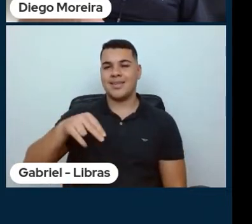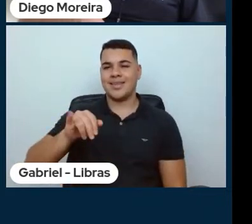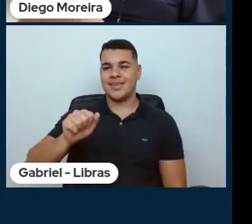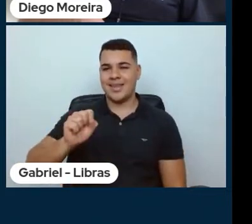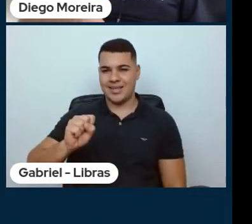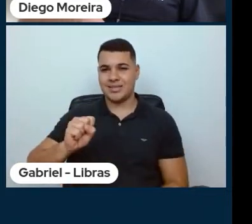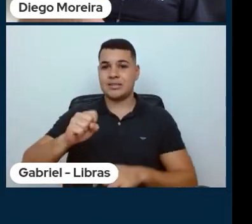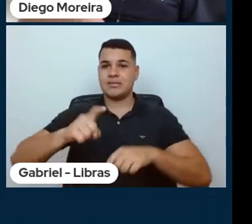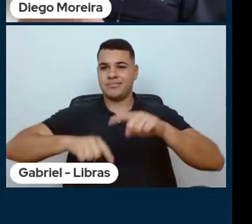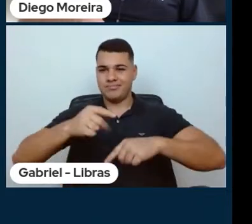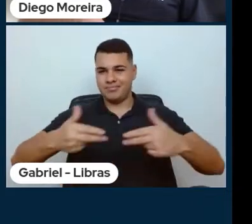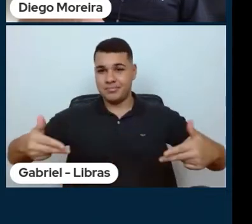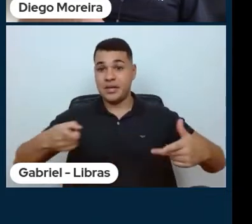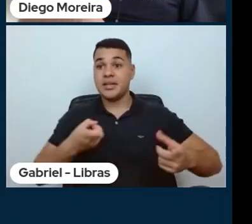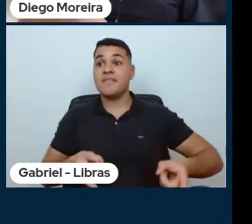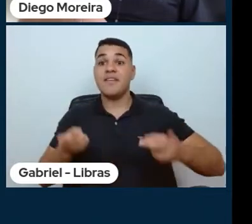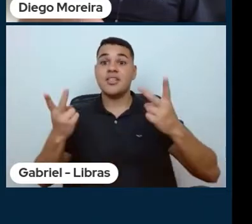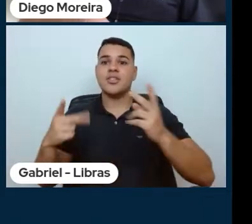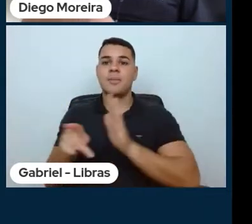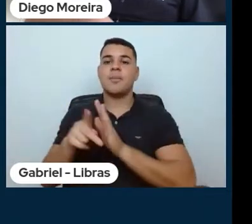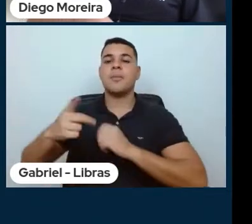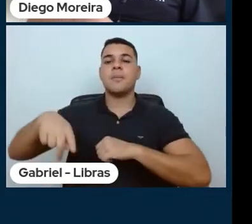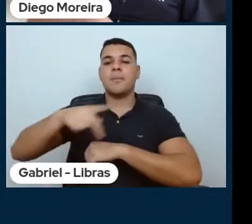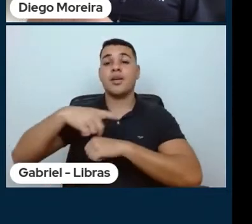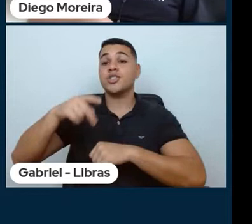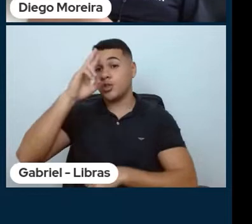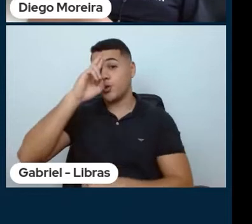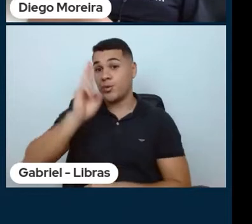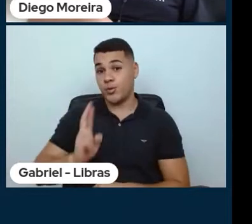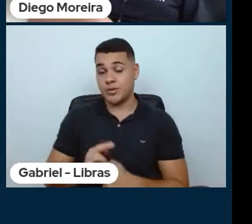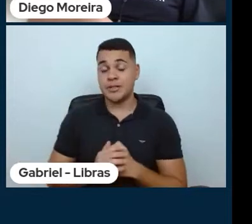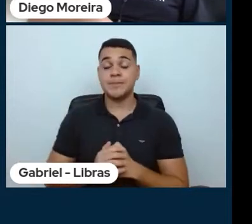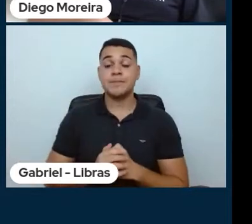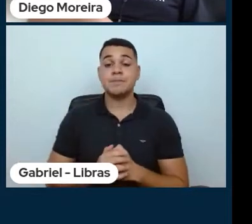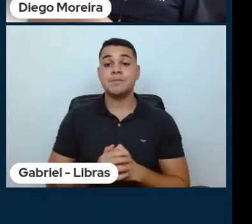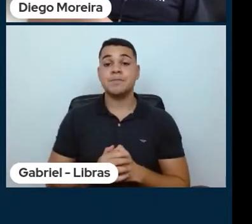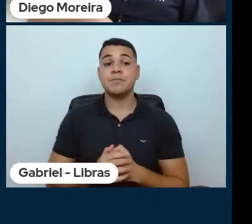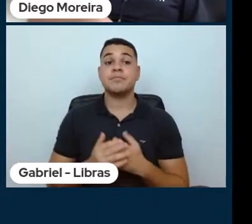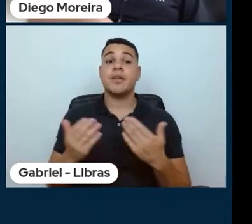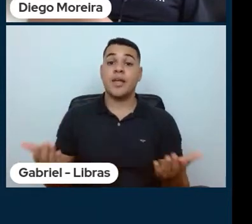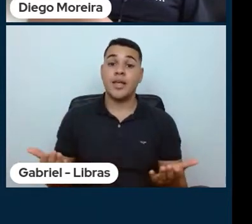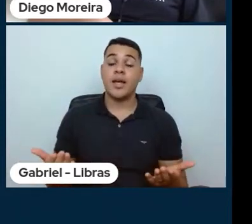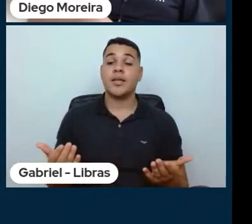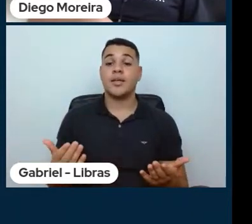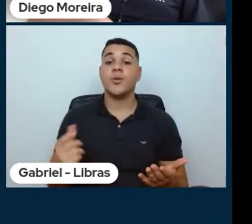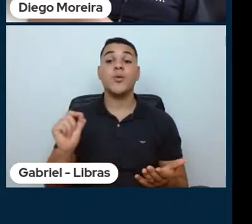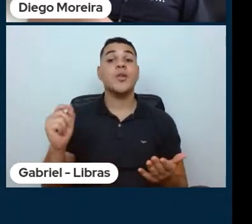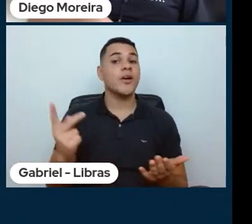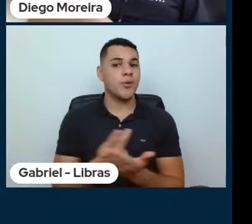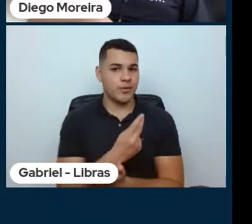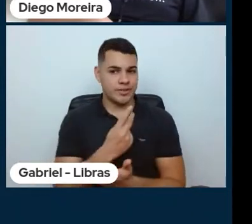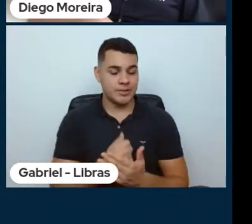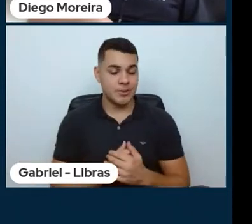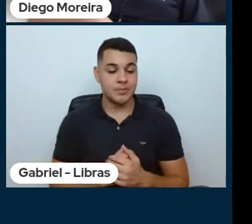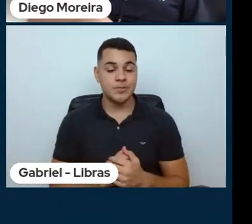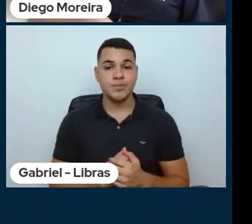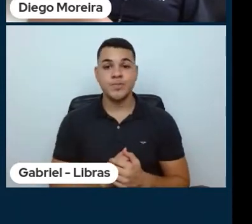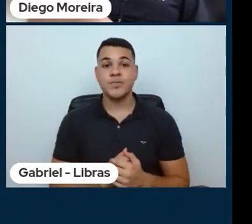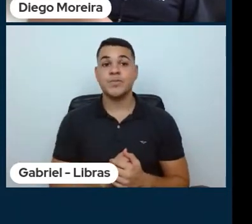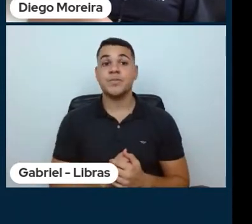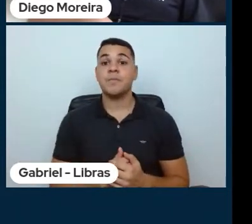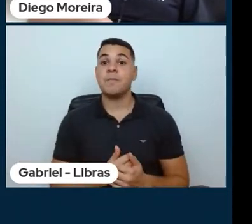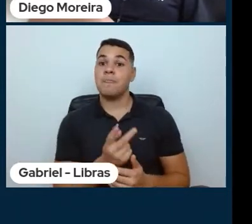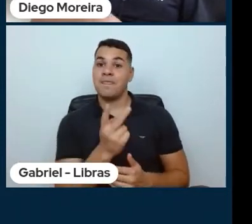país da Rússia, né. E infelizmente o que era o grande gargalo, né, desse cliente, é que